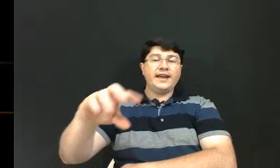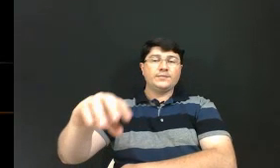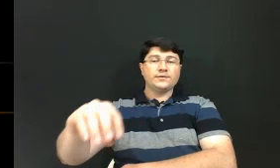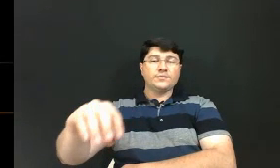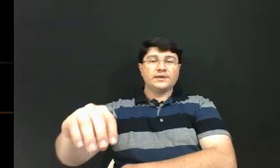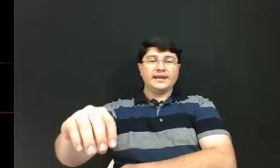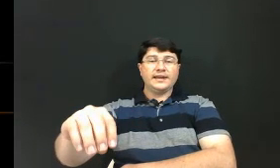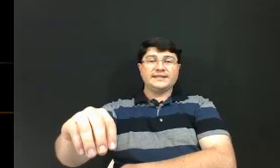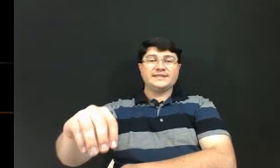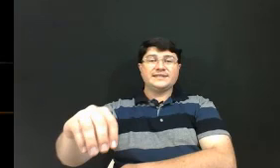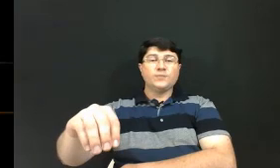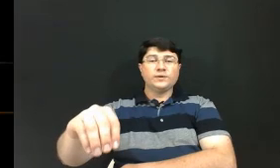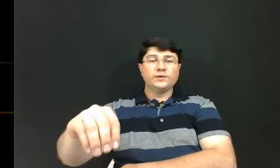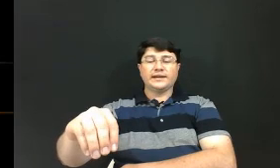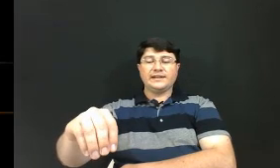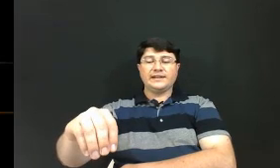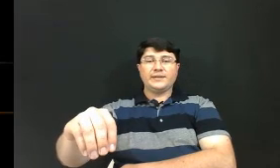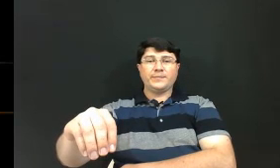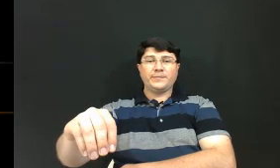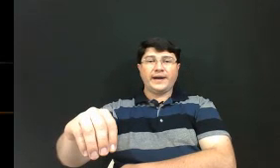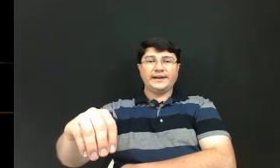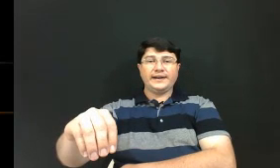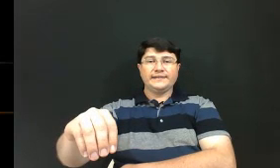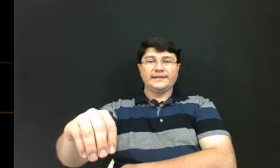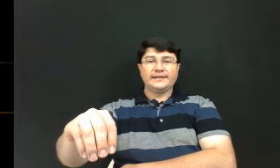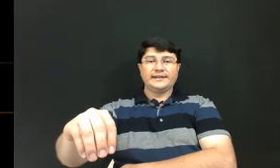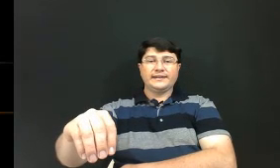o verbo, ele se muda, ele